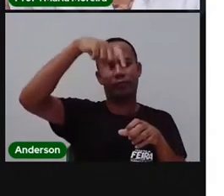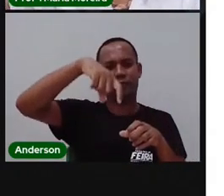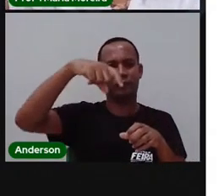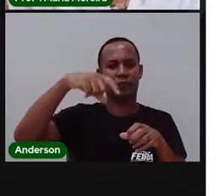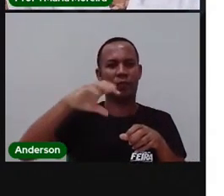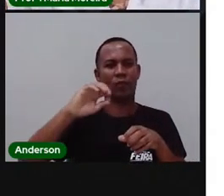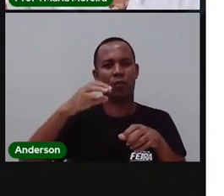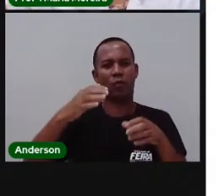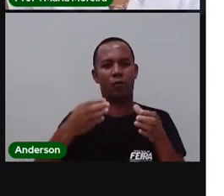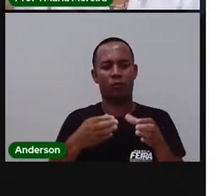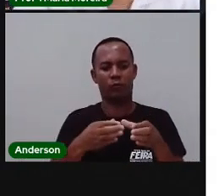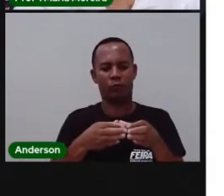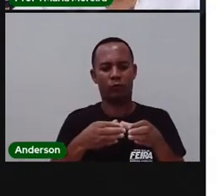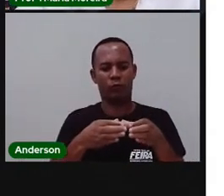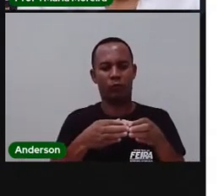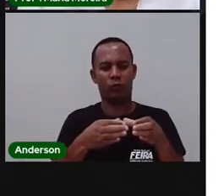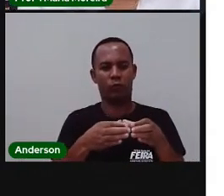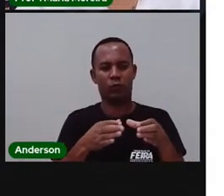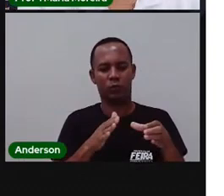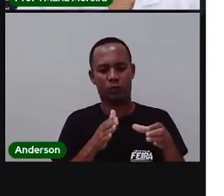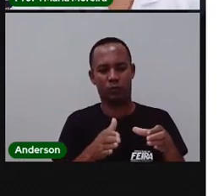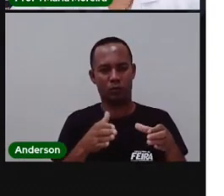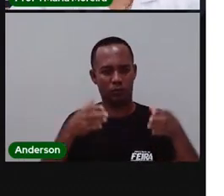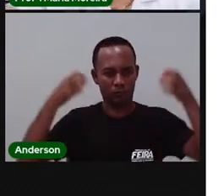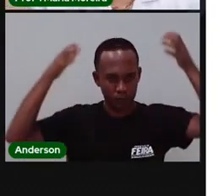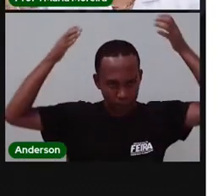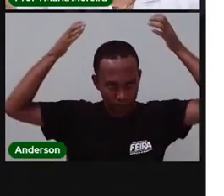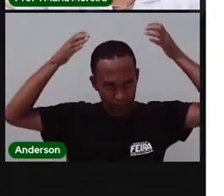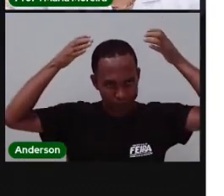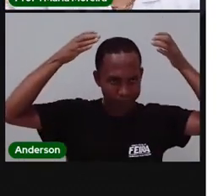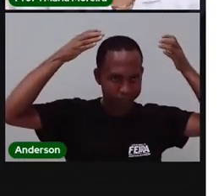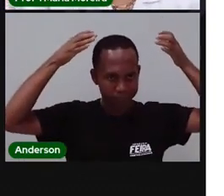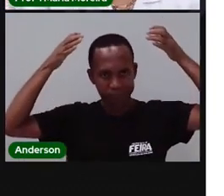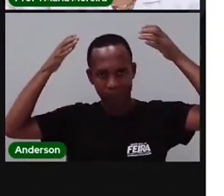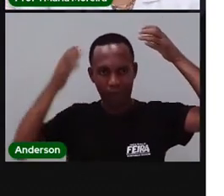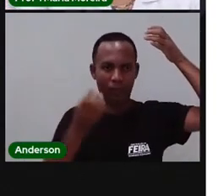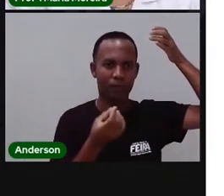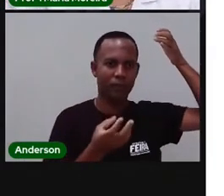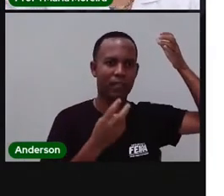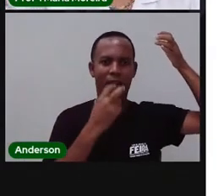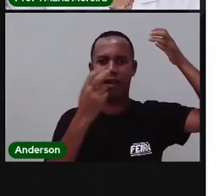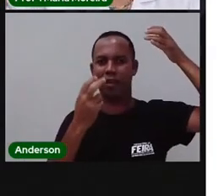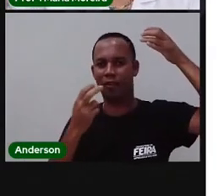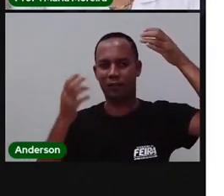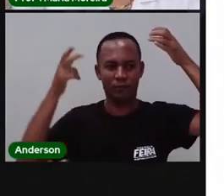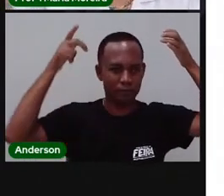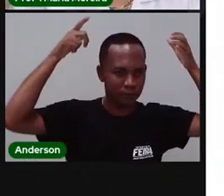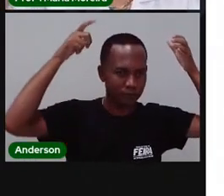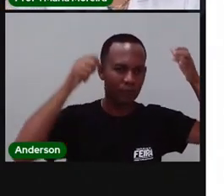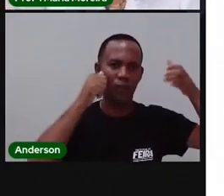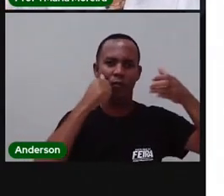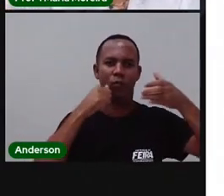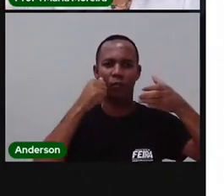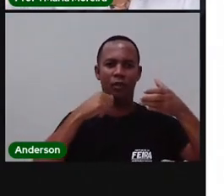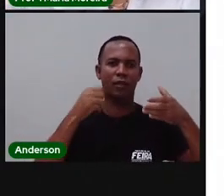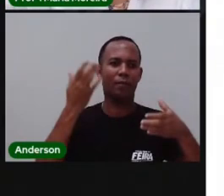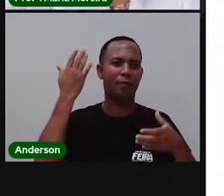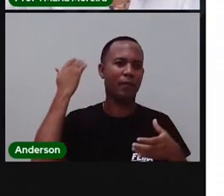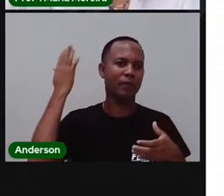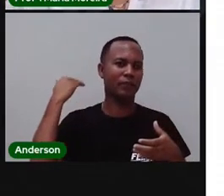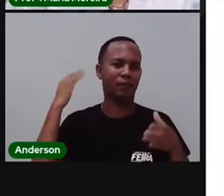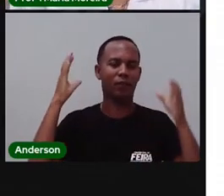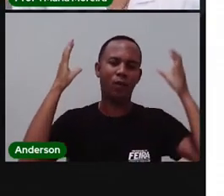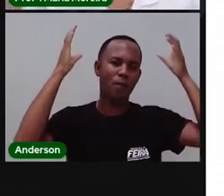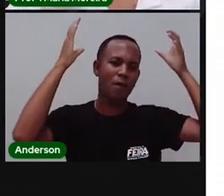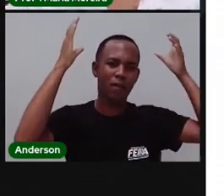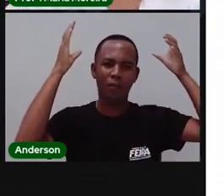coloca massinhas na cabeça. Hoje já não é muito comum, mas há anos atrás era para as mulheres saírem com bacias na